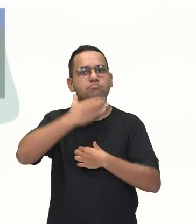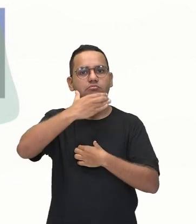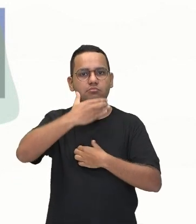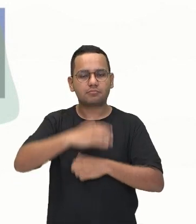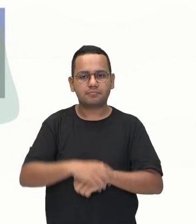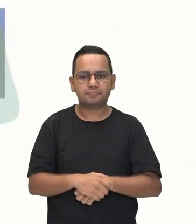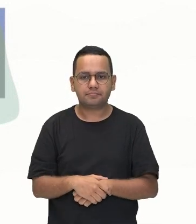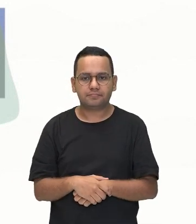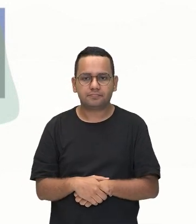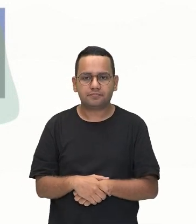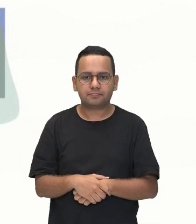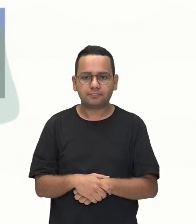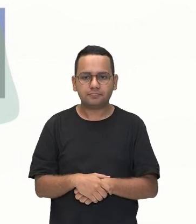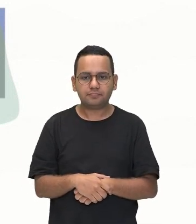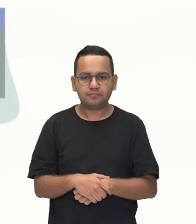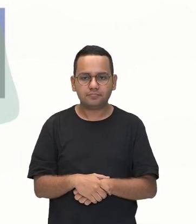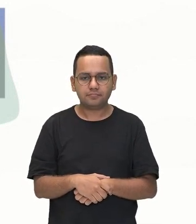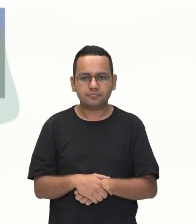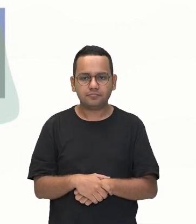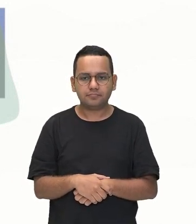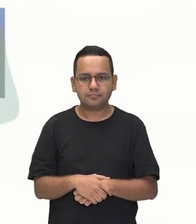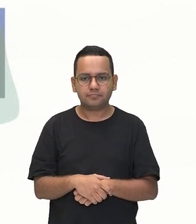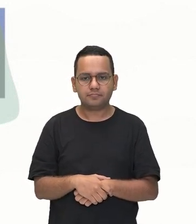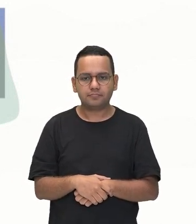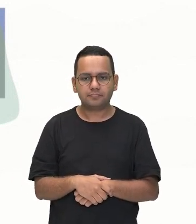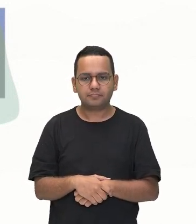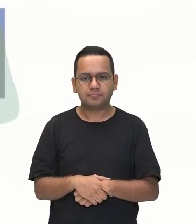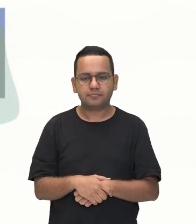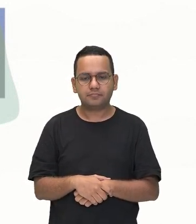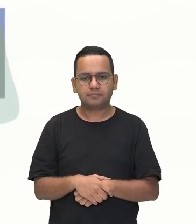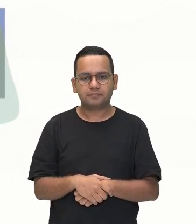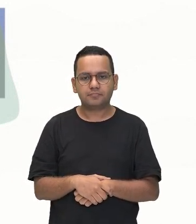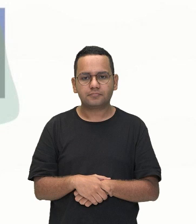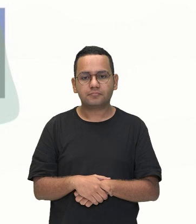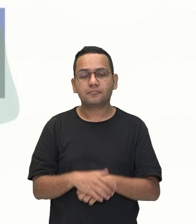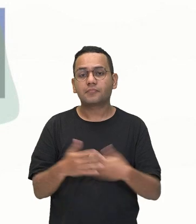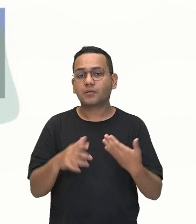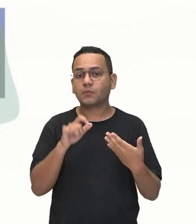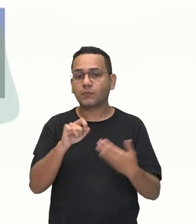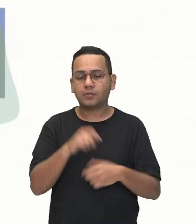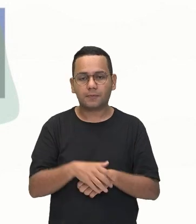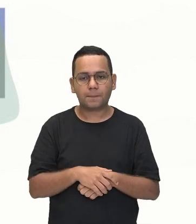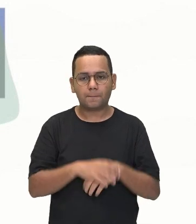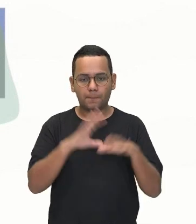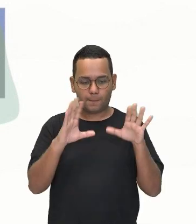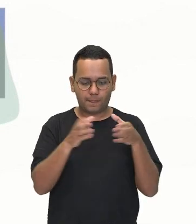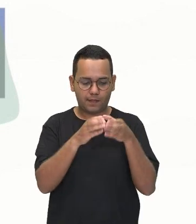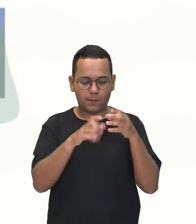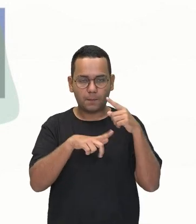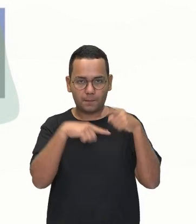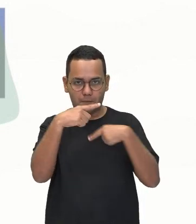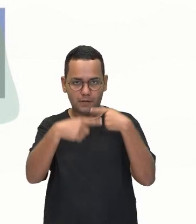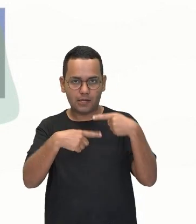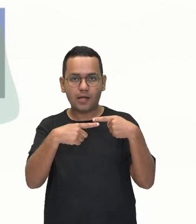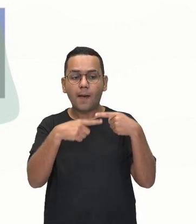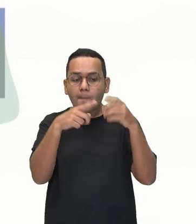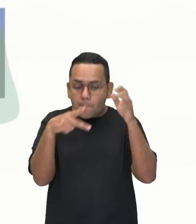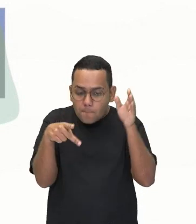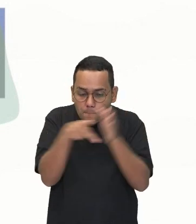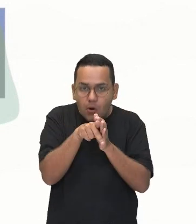mais longo, até que esses descendentes foi inserido na genética,